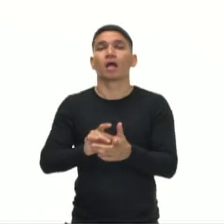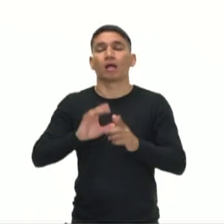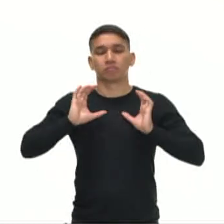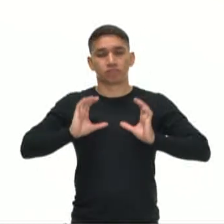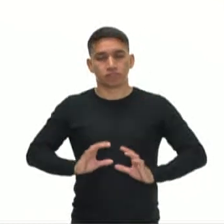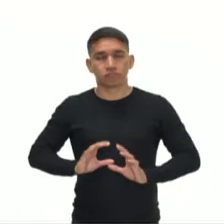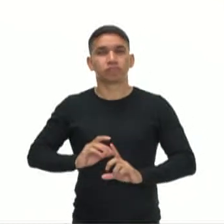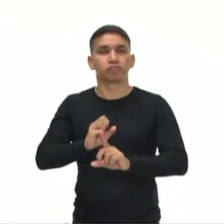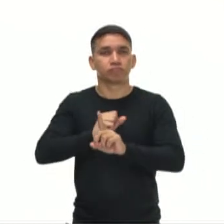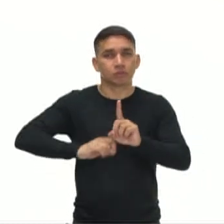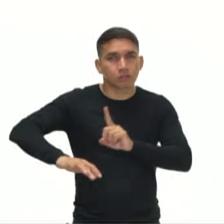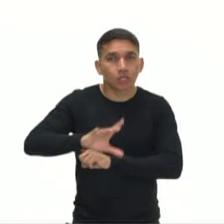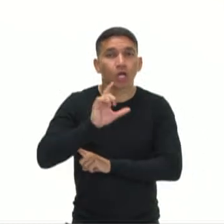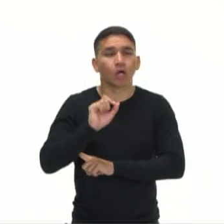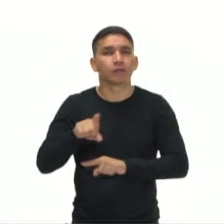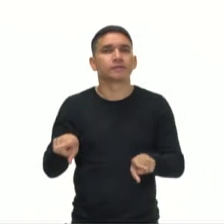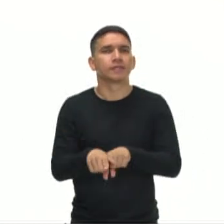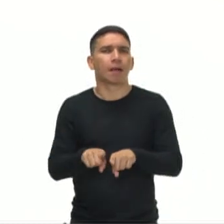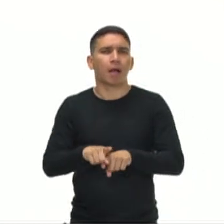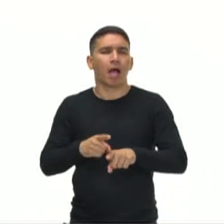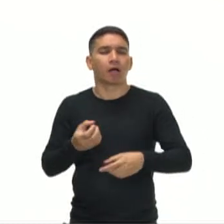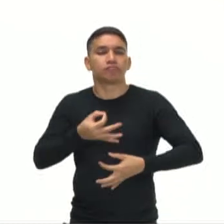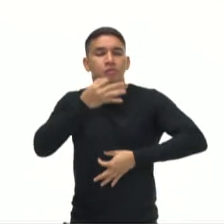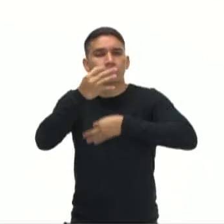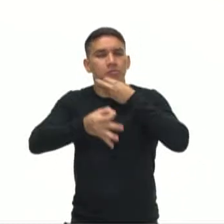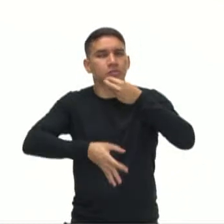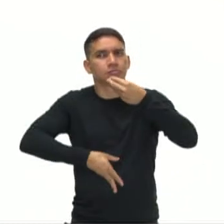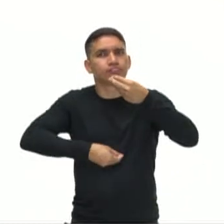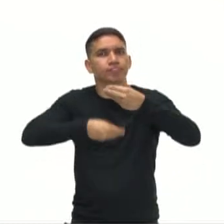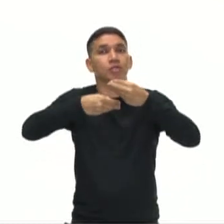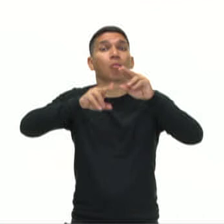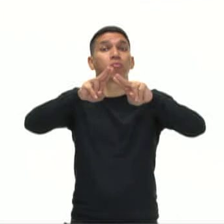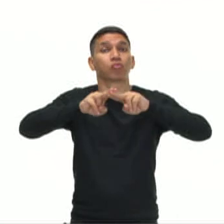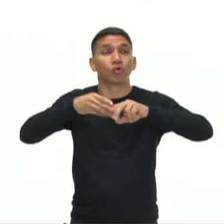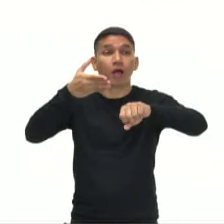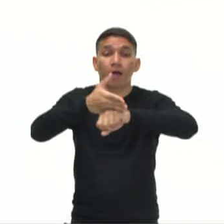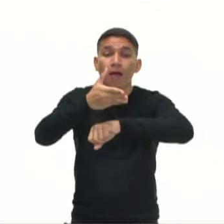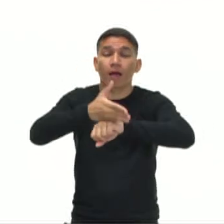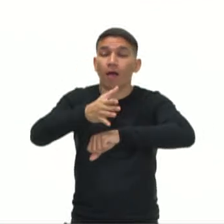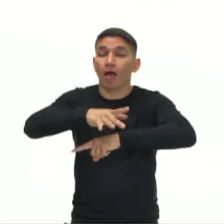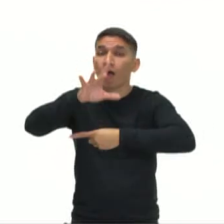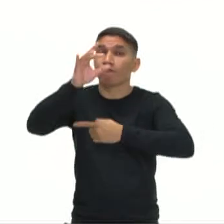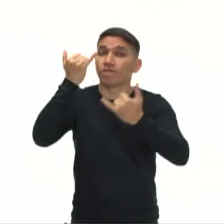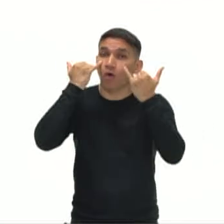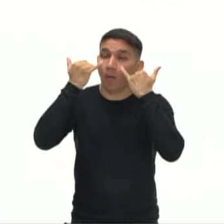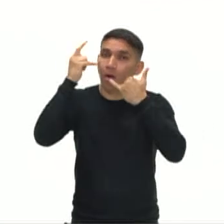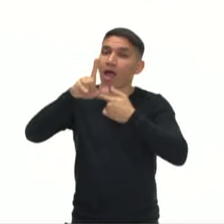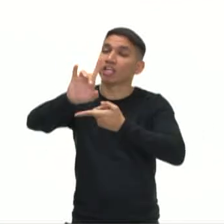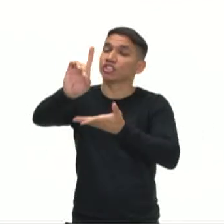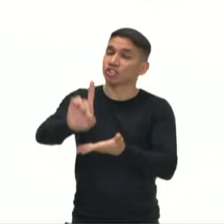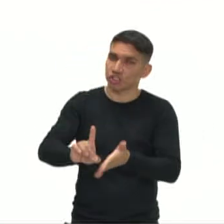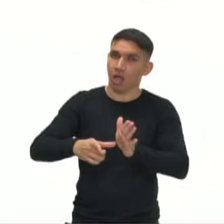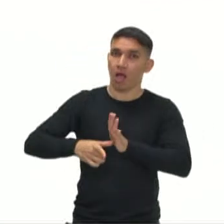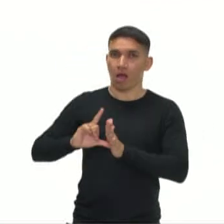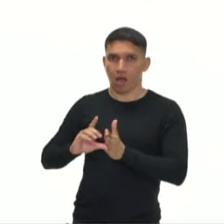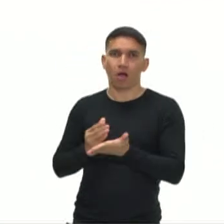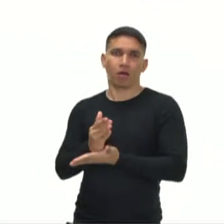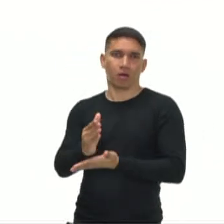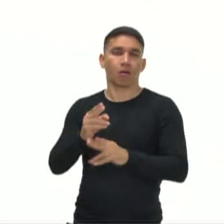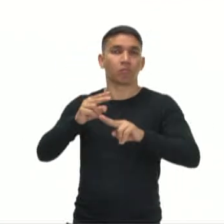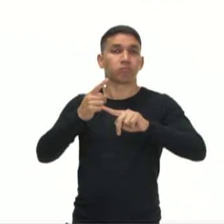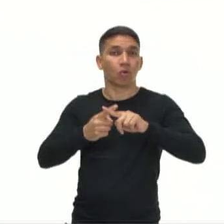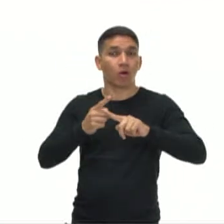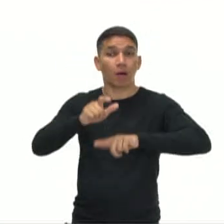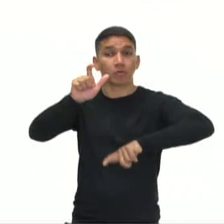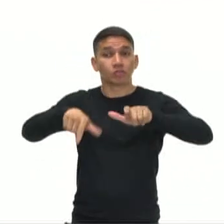formação de opinião. Por isso, o acesso à informação é um direito que antecede os demais, pois quem está